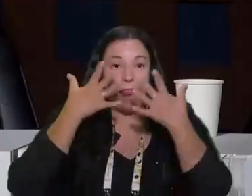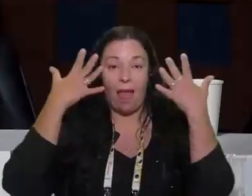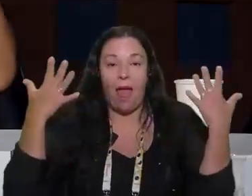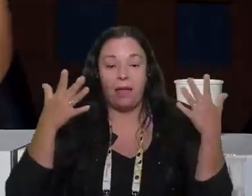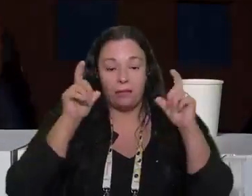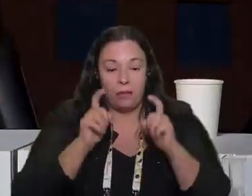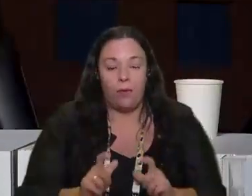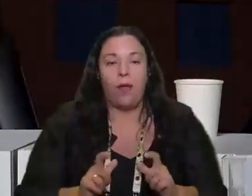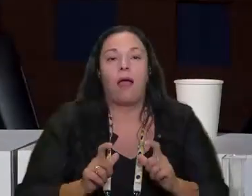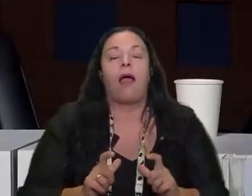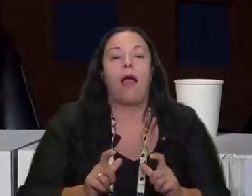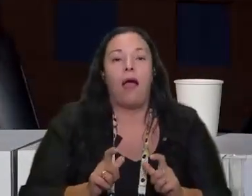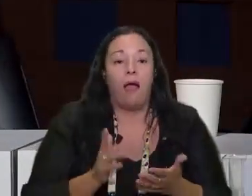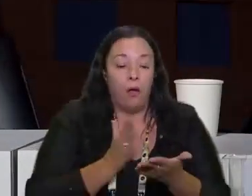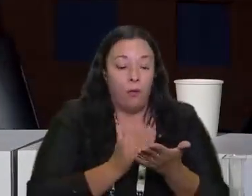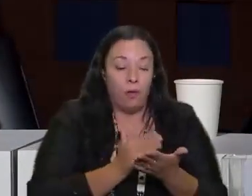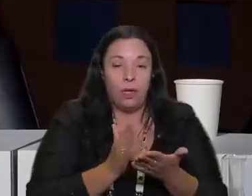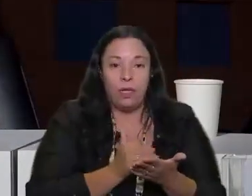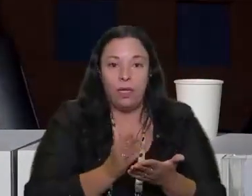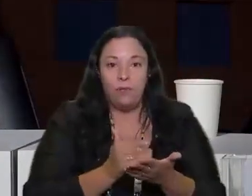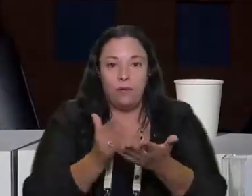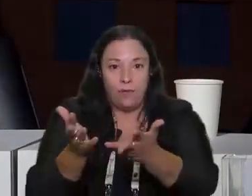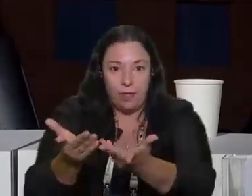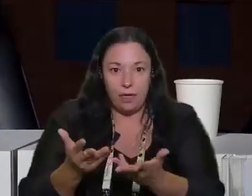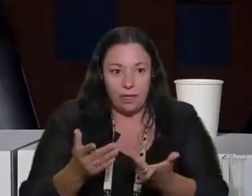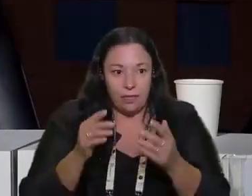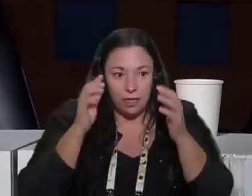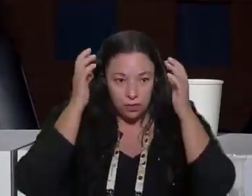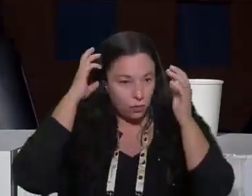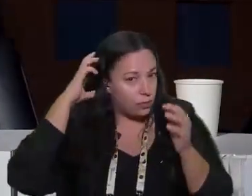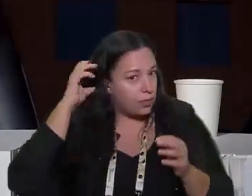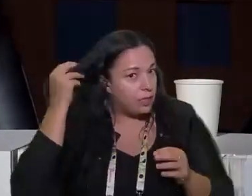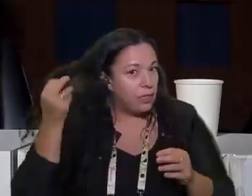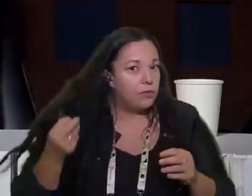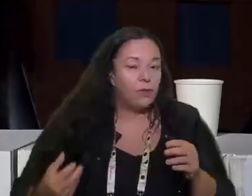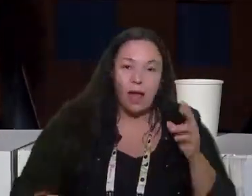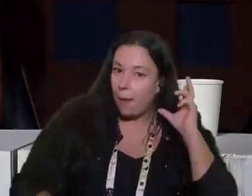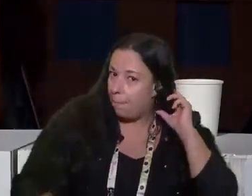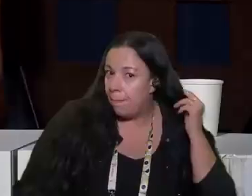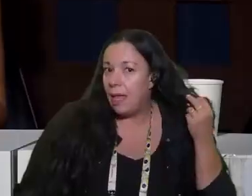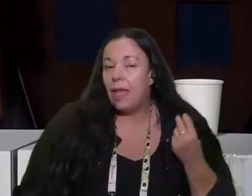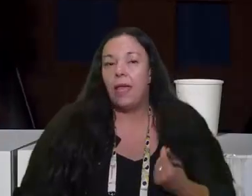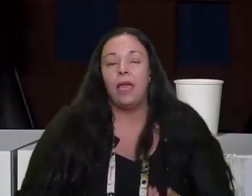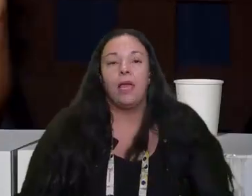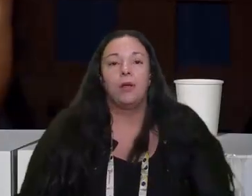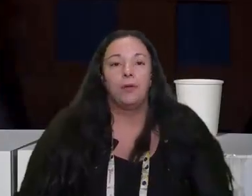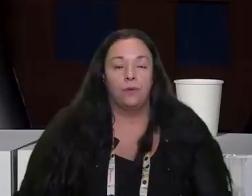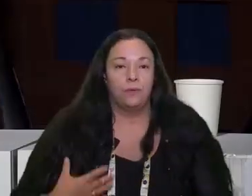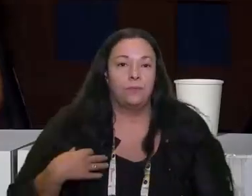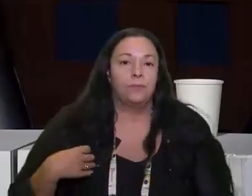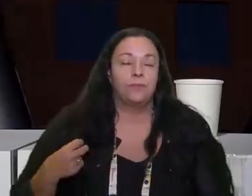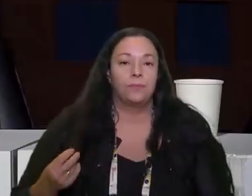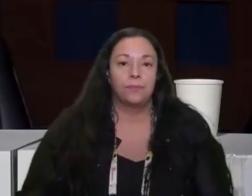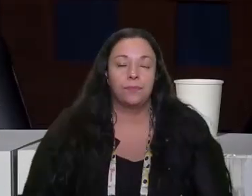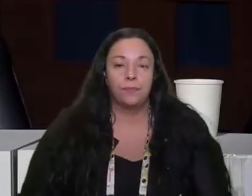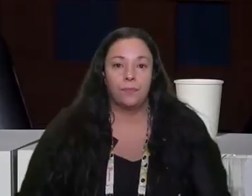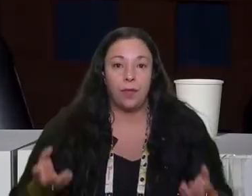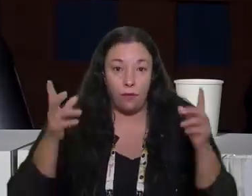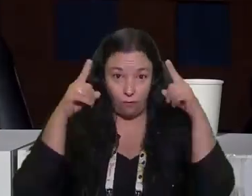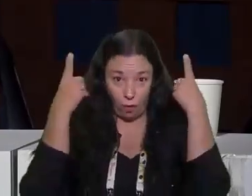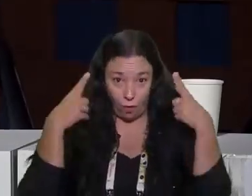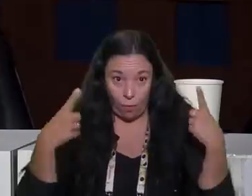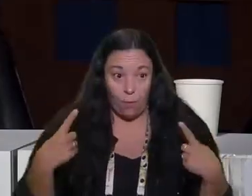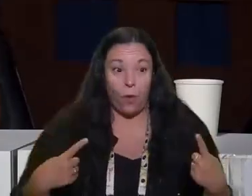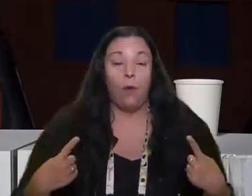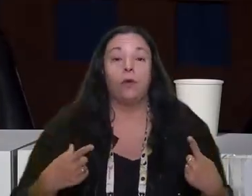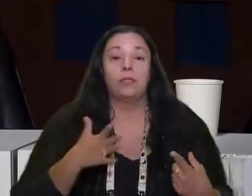seu lugar ali. O livro vai trazendo ela soltando o cabelo, dá para ver de uma capa para outra, que ela vai soltando e deixando o cabelo volumoso, que tem